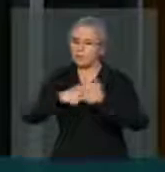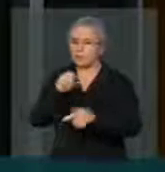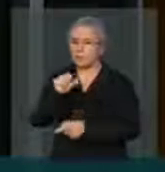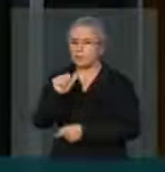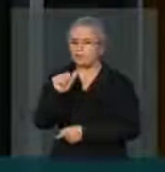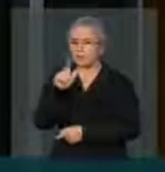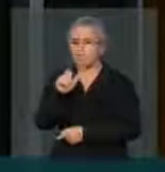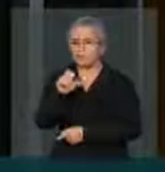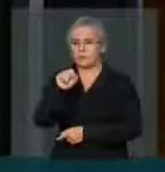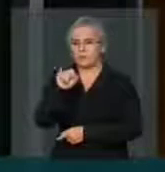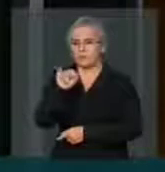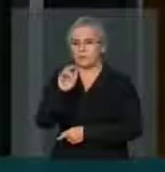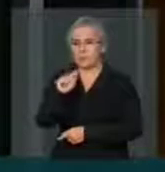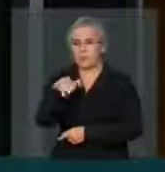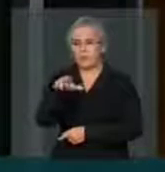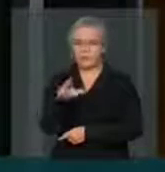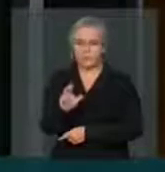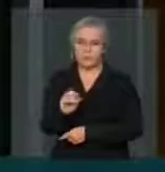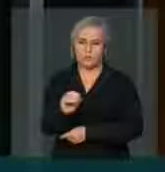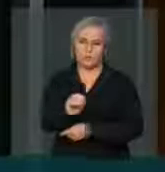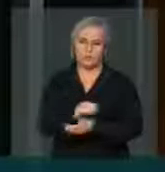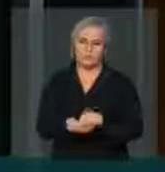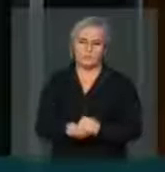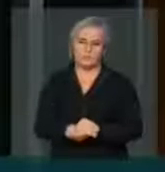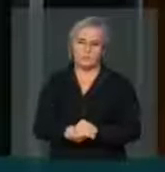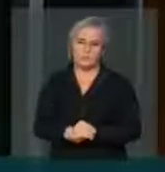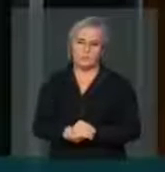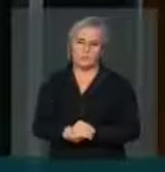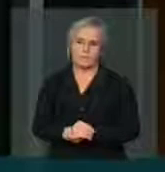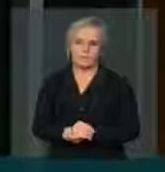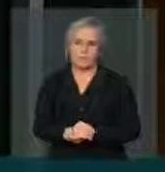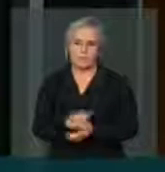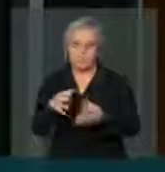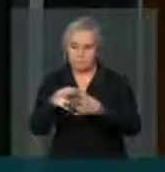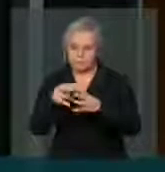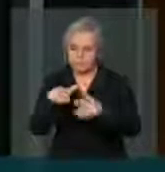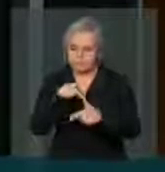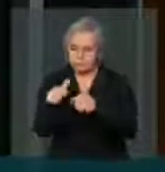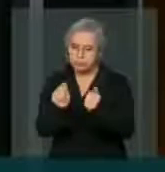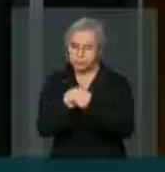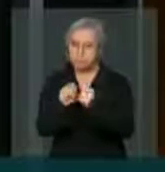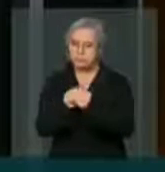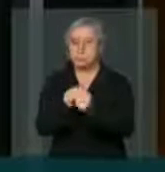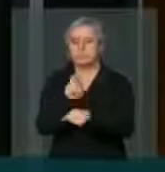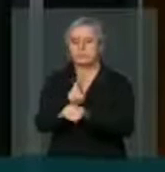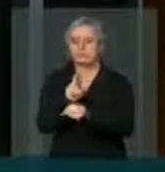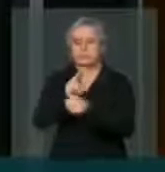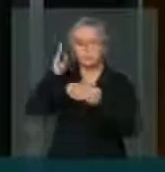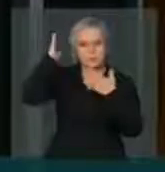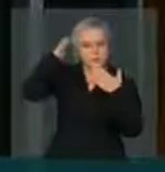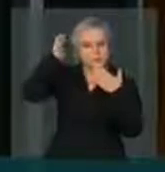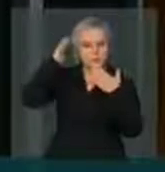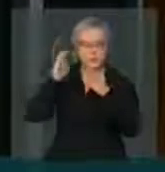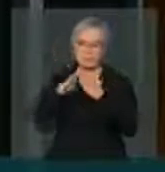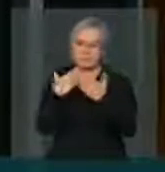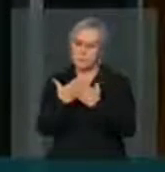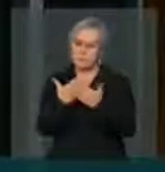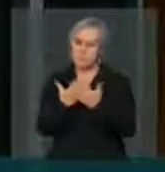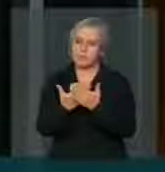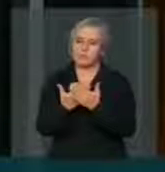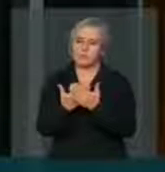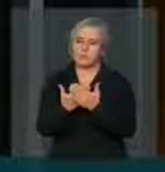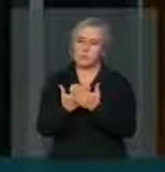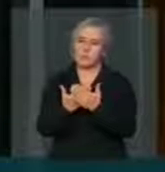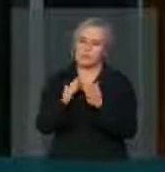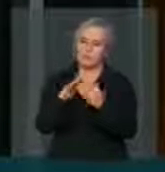várias vertentes de ação educativa dos Filhos de São João Bosco. Missões indígenas, casas de formação, colégios, escolas profissionais,